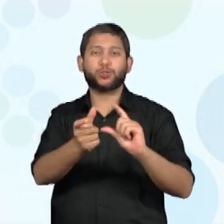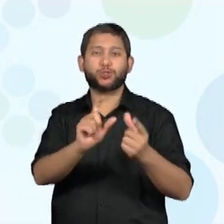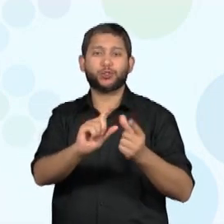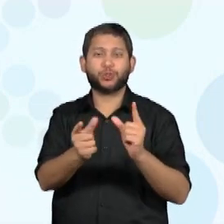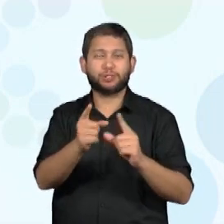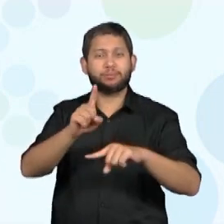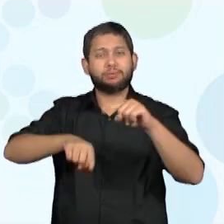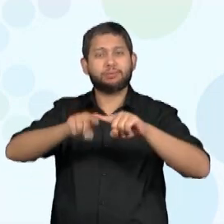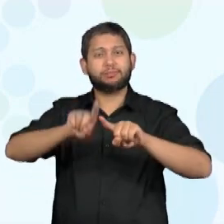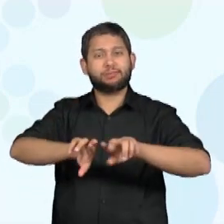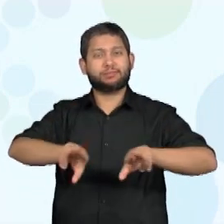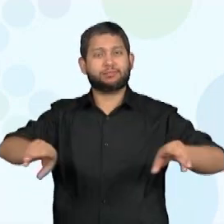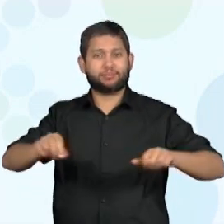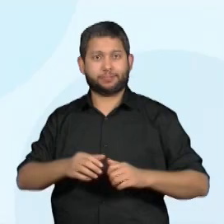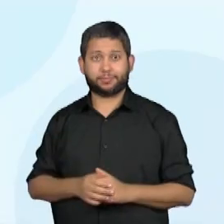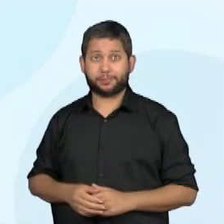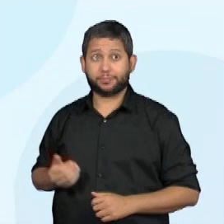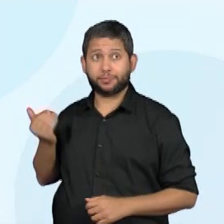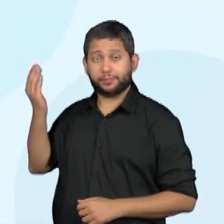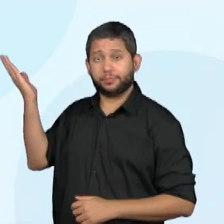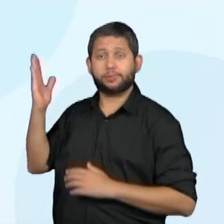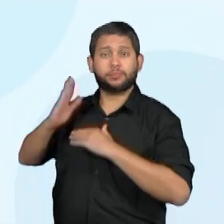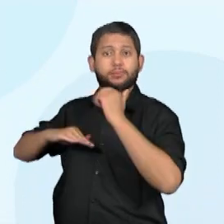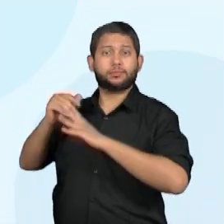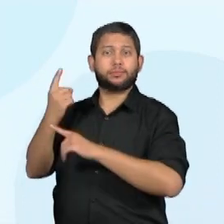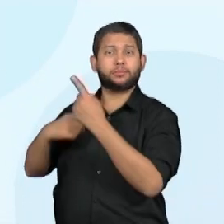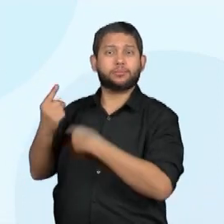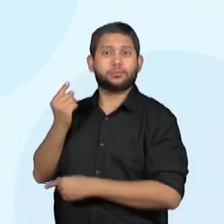desenvolver as habilidades,